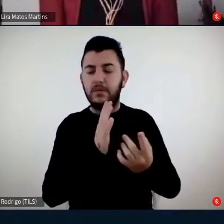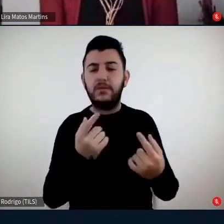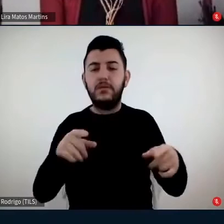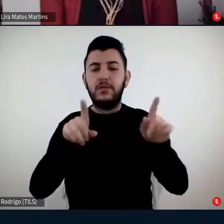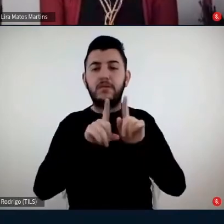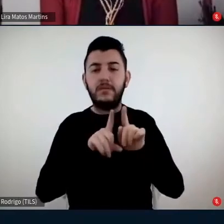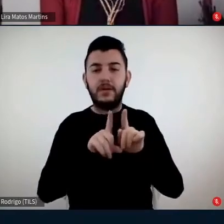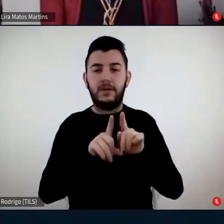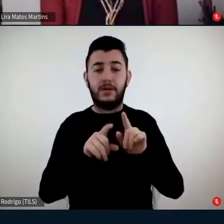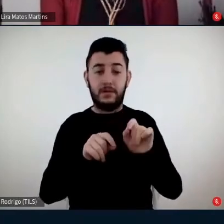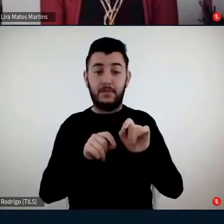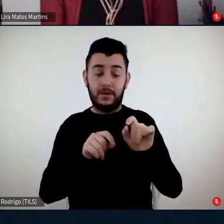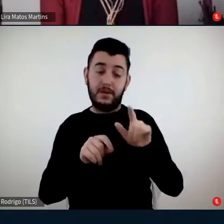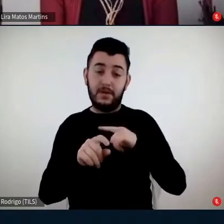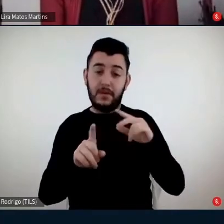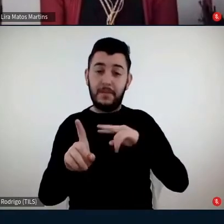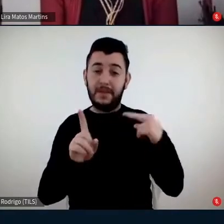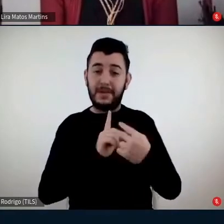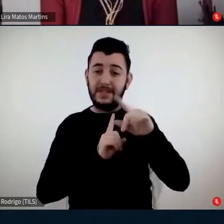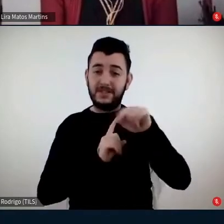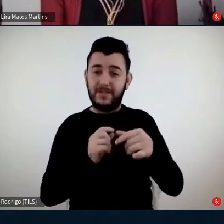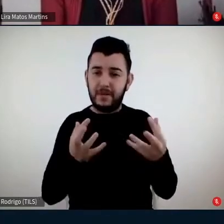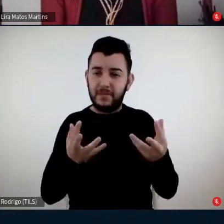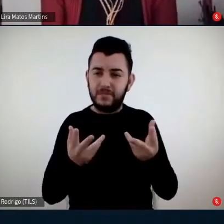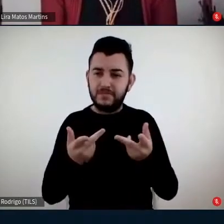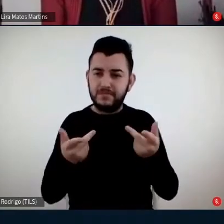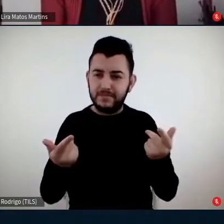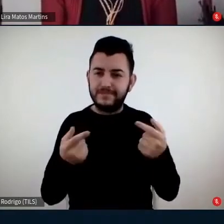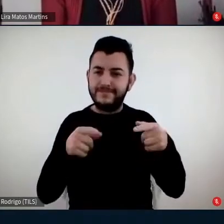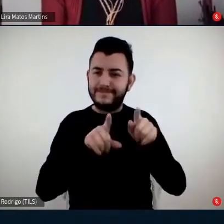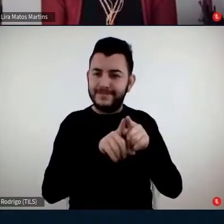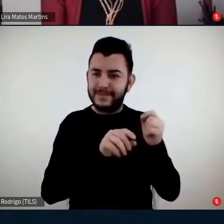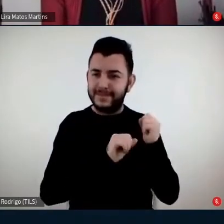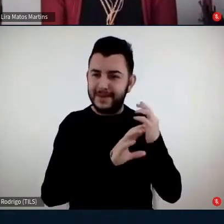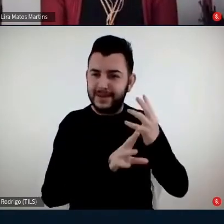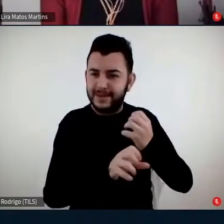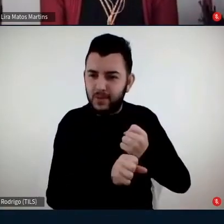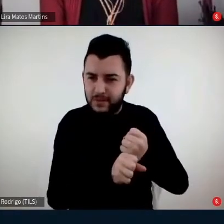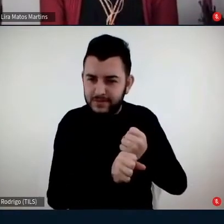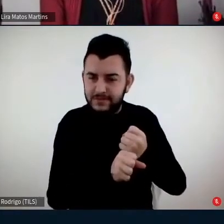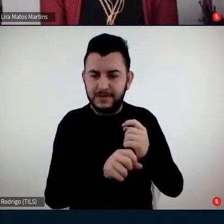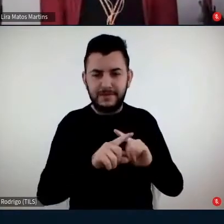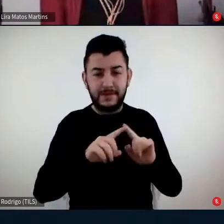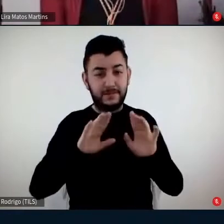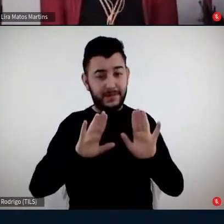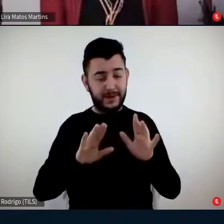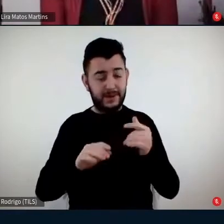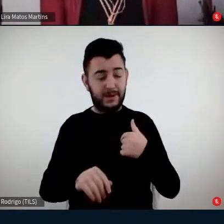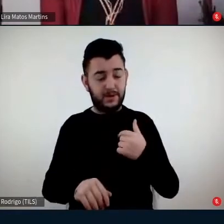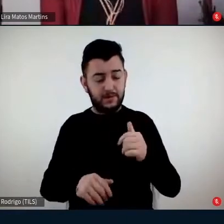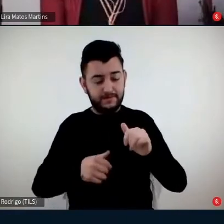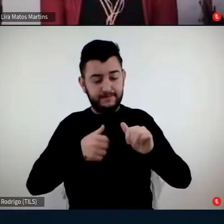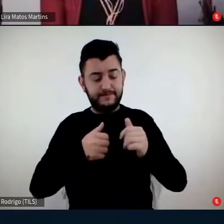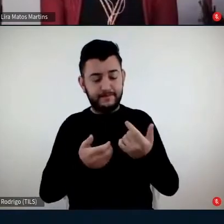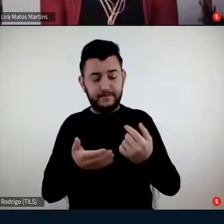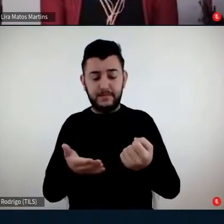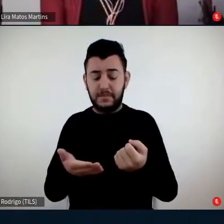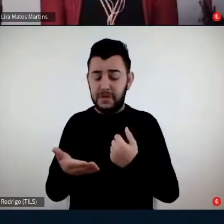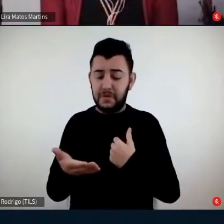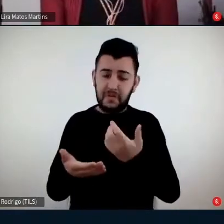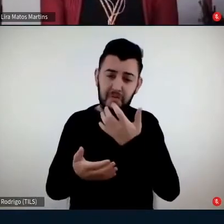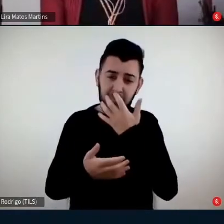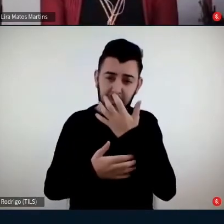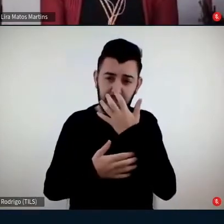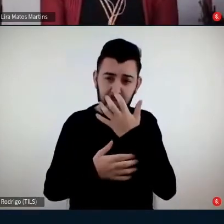qual-quant. Só que aí o que acontece? Quando eu vou lendo na sua análise, você realmente tem um